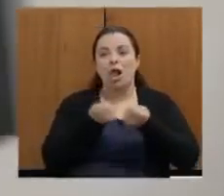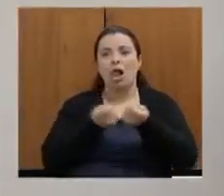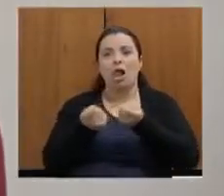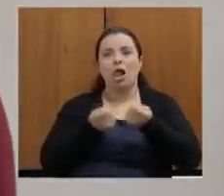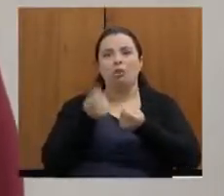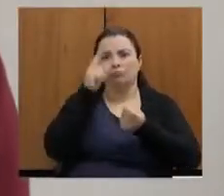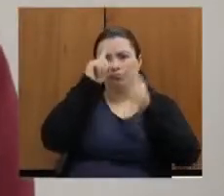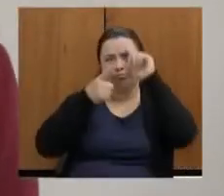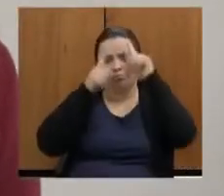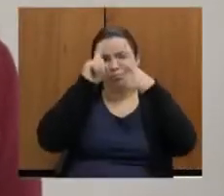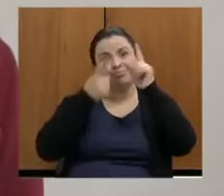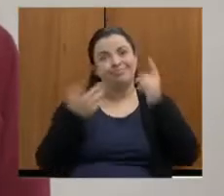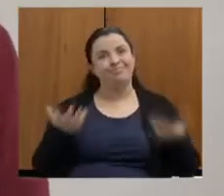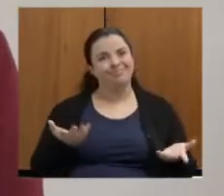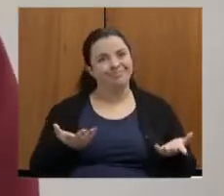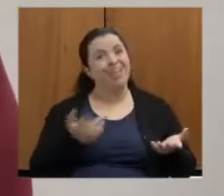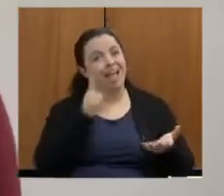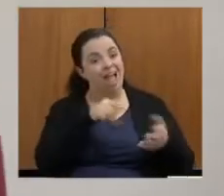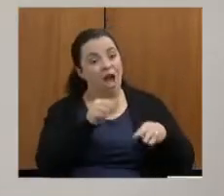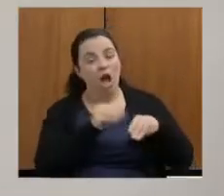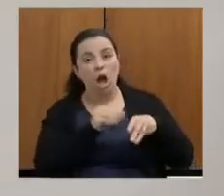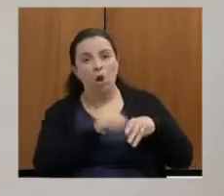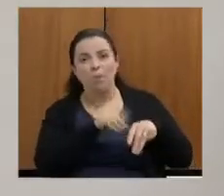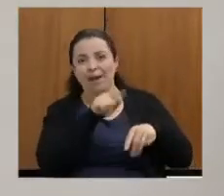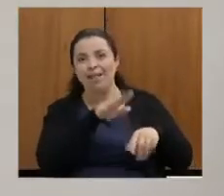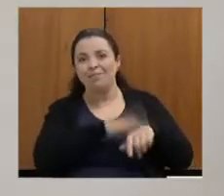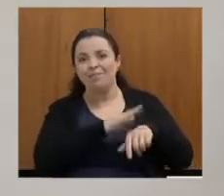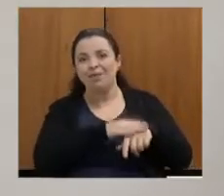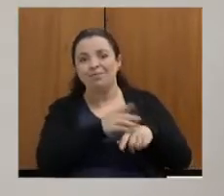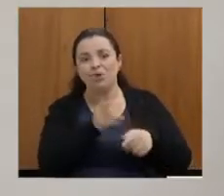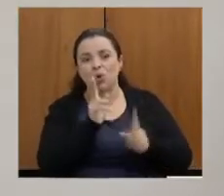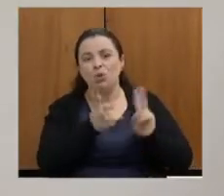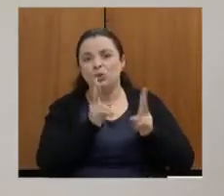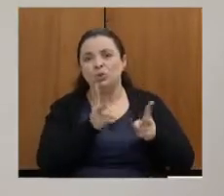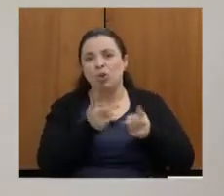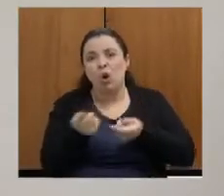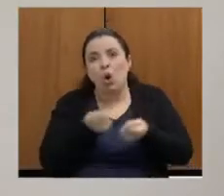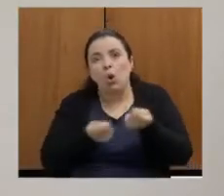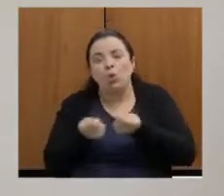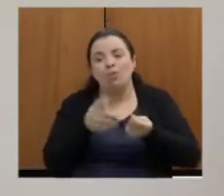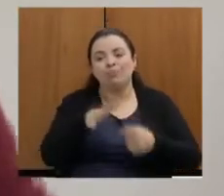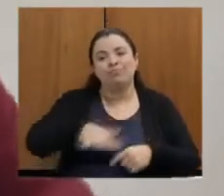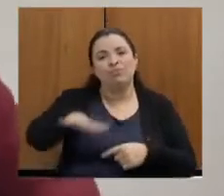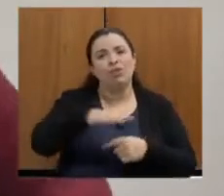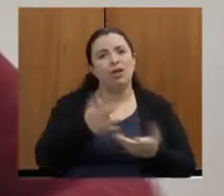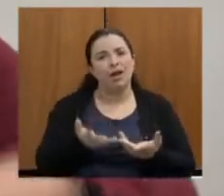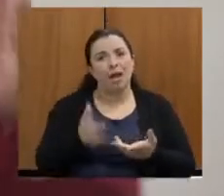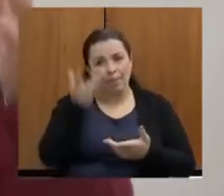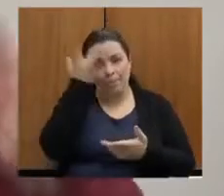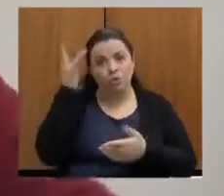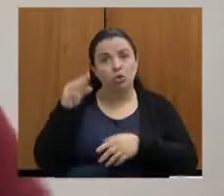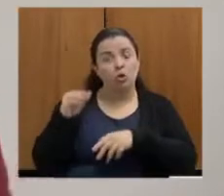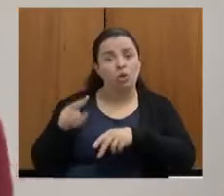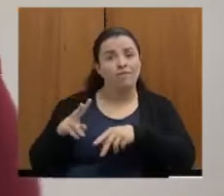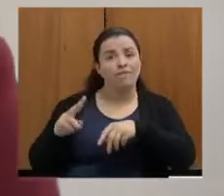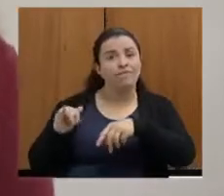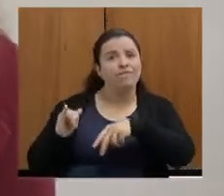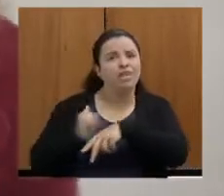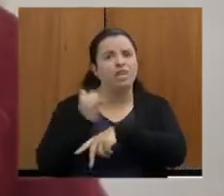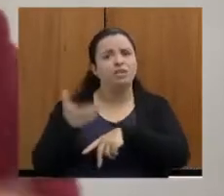controlando a cena do crime a ré controlando a vida das vítimas de forma